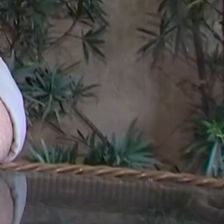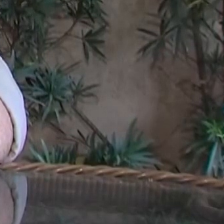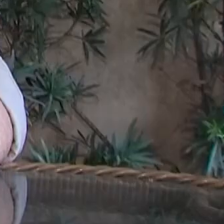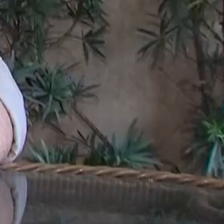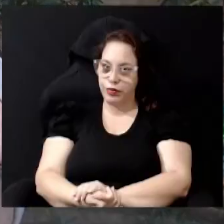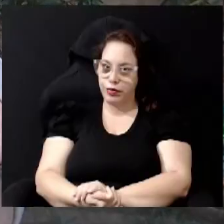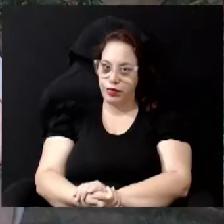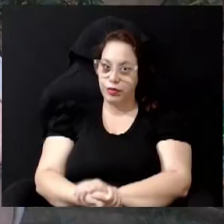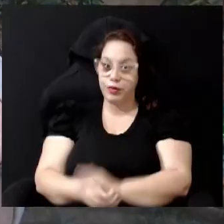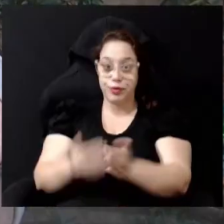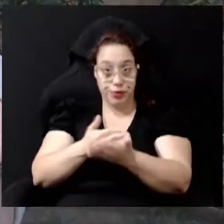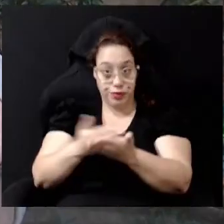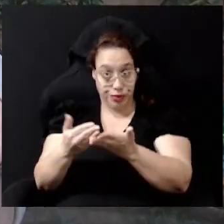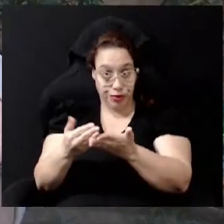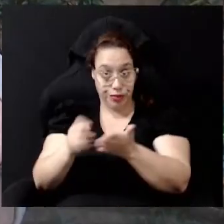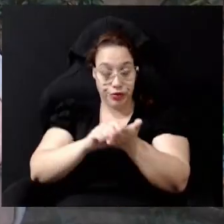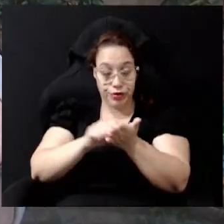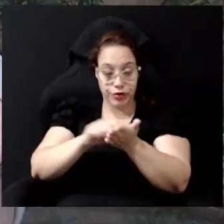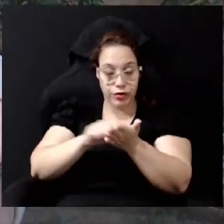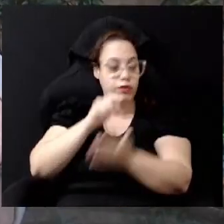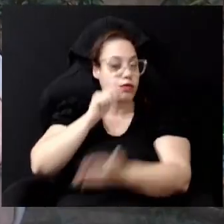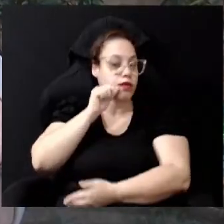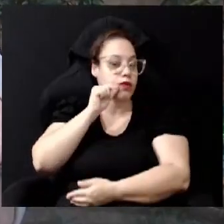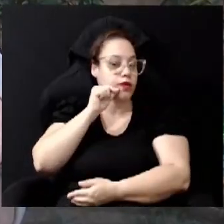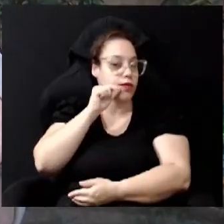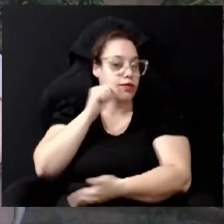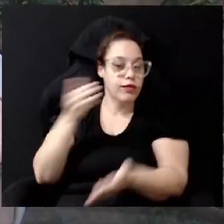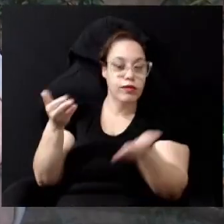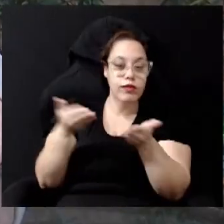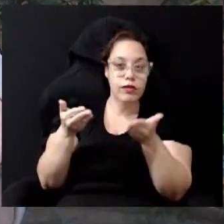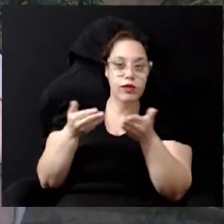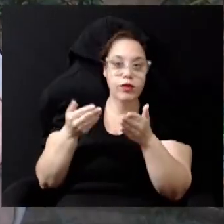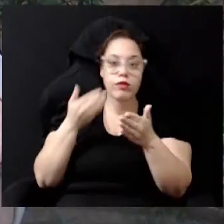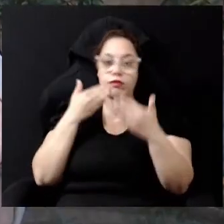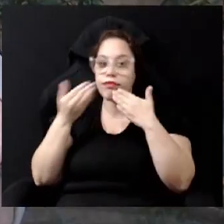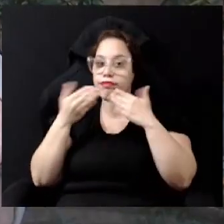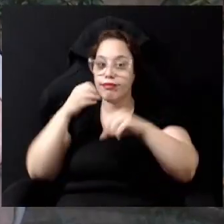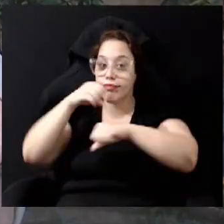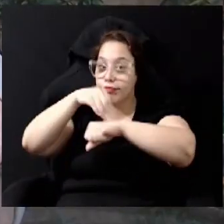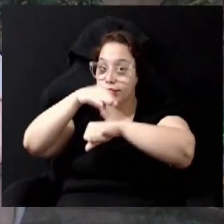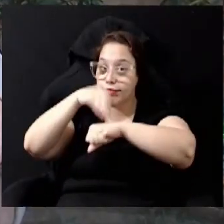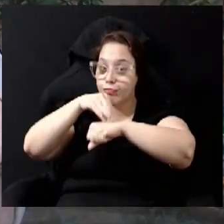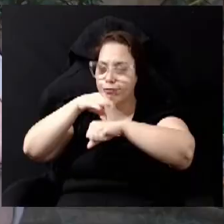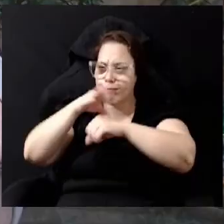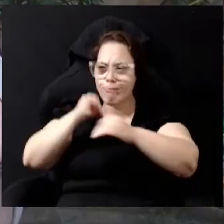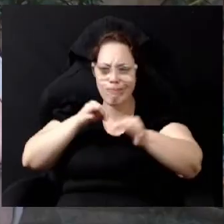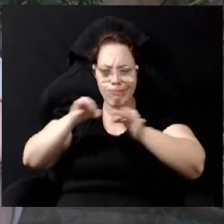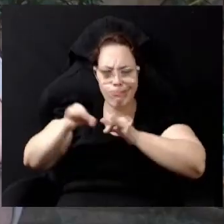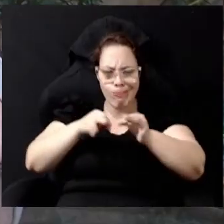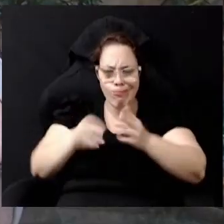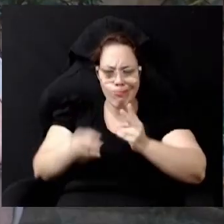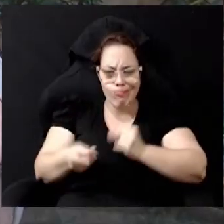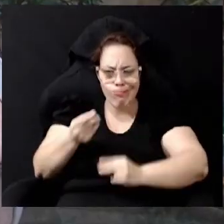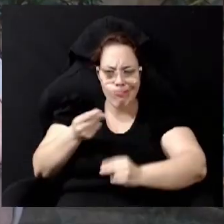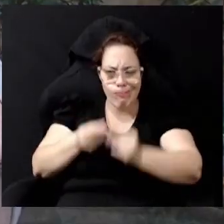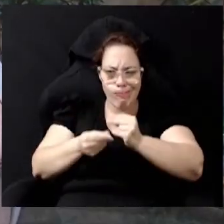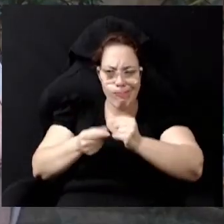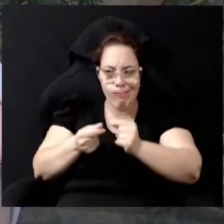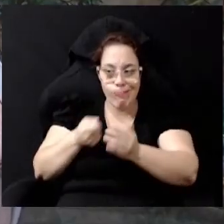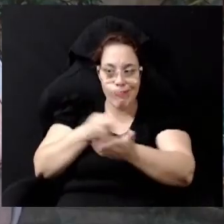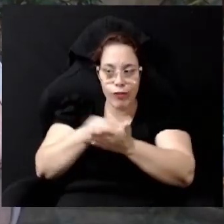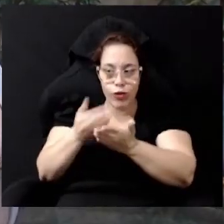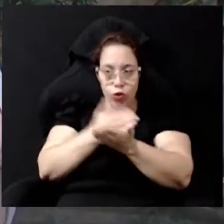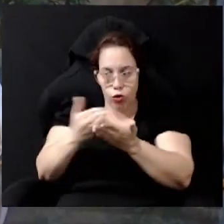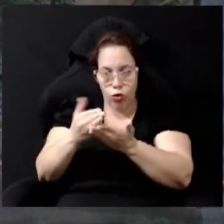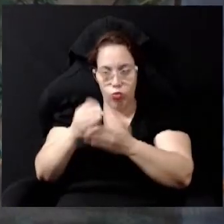começando mais um Na Ponta do Lápis e hoje vamos dar dicas de como se planejar financeiramente para os gastos do início do ano. Por